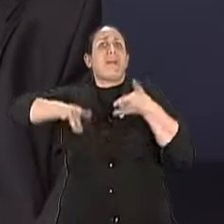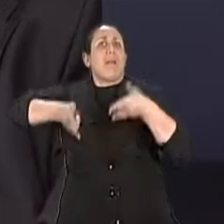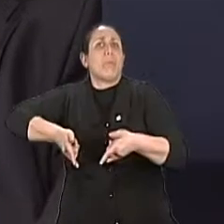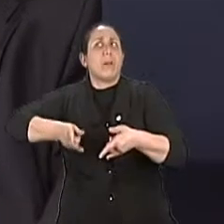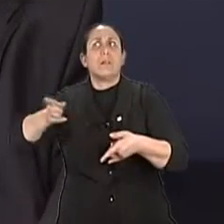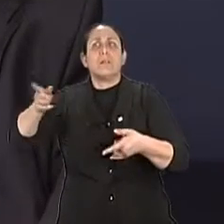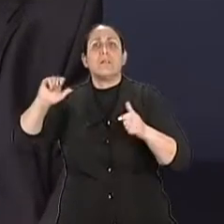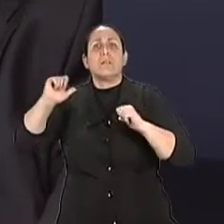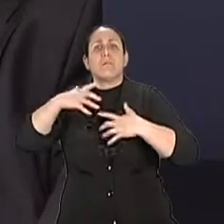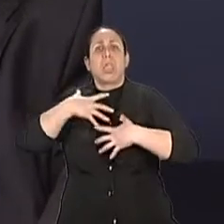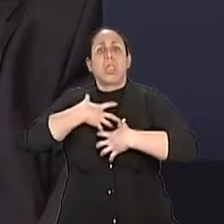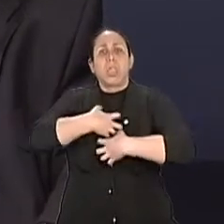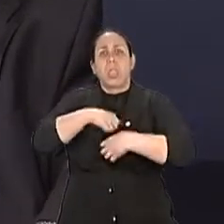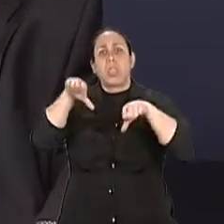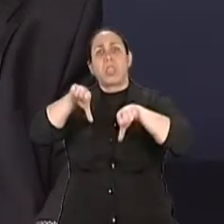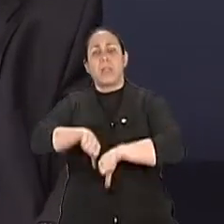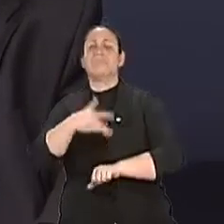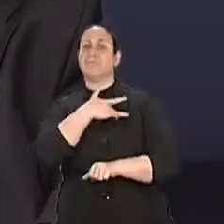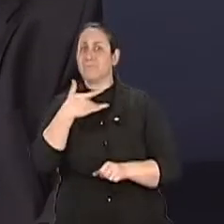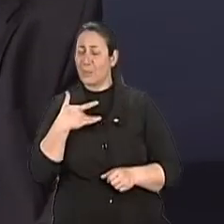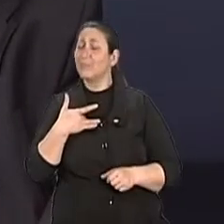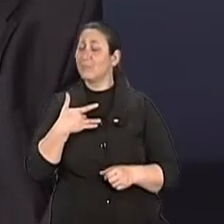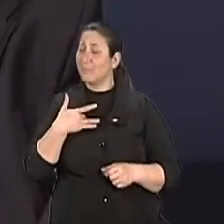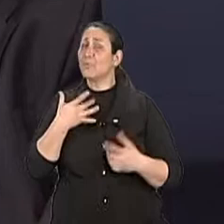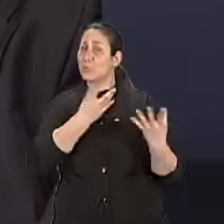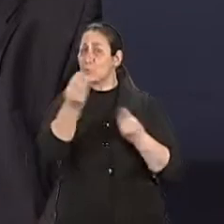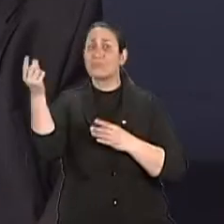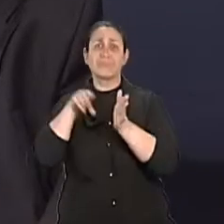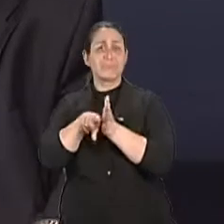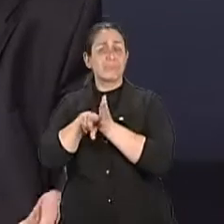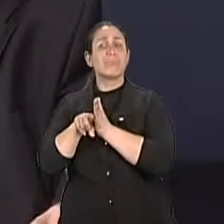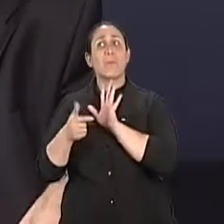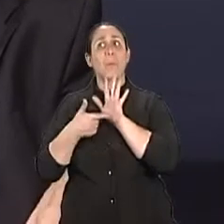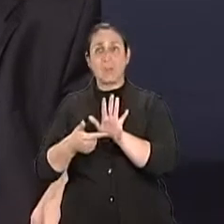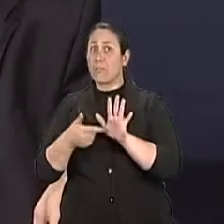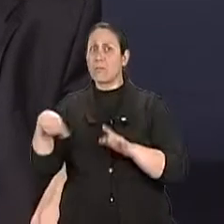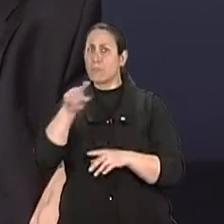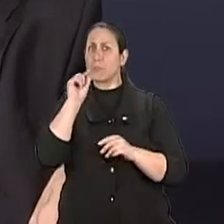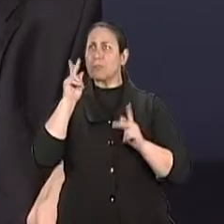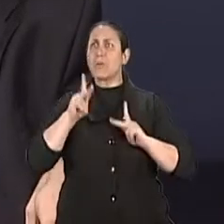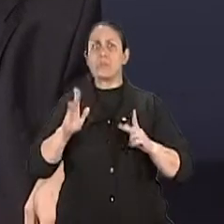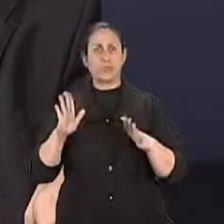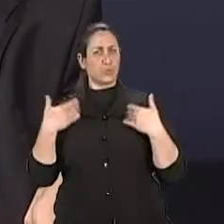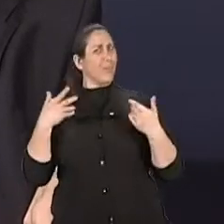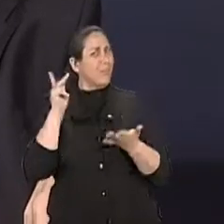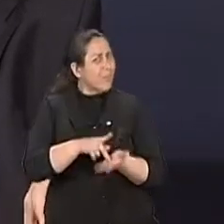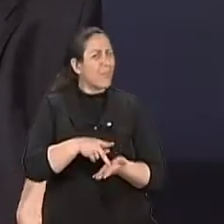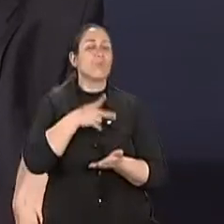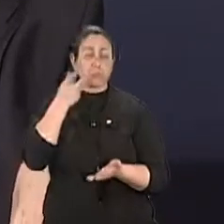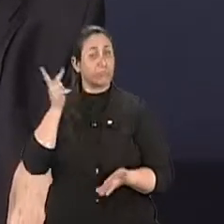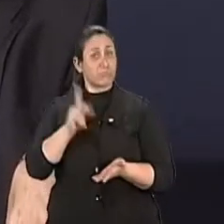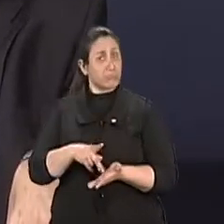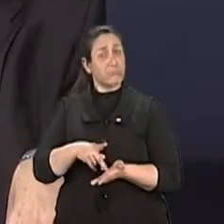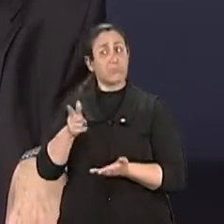torna cada vez mais difícil. Então, são dados justamente realmente assustadores que mostram que o indivíduo que